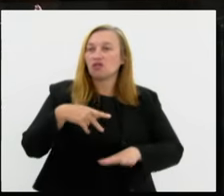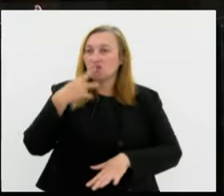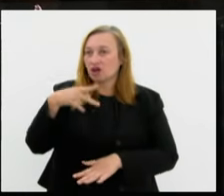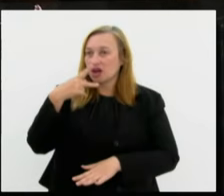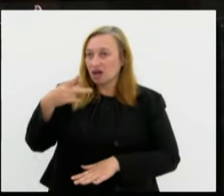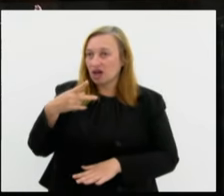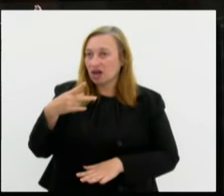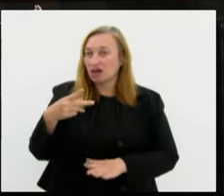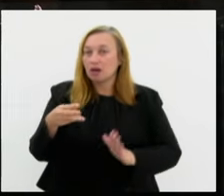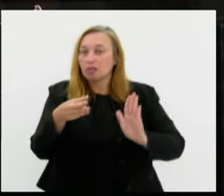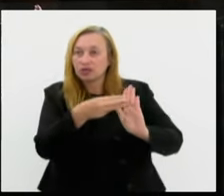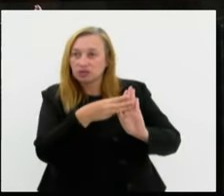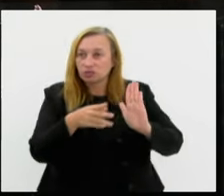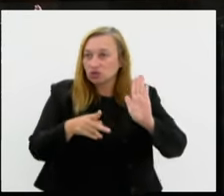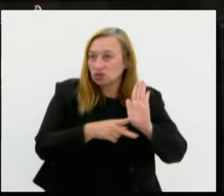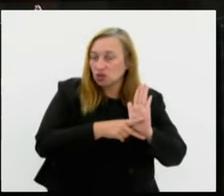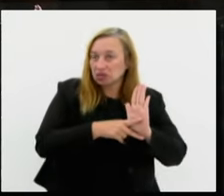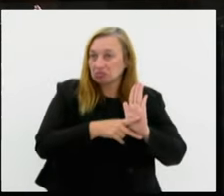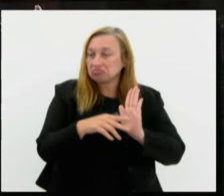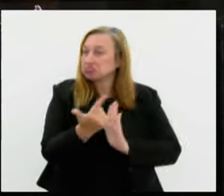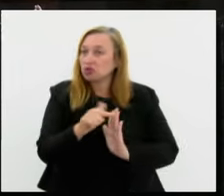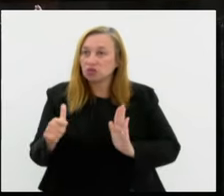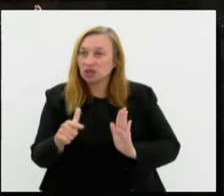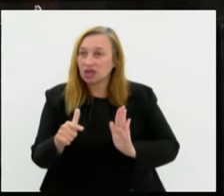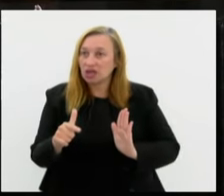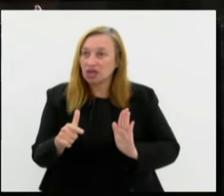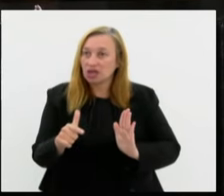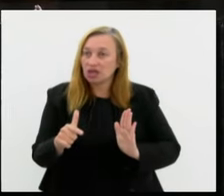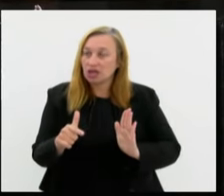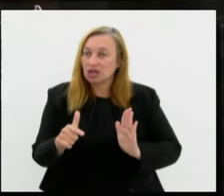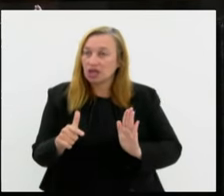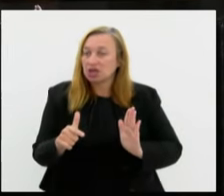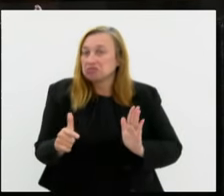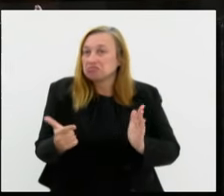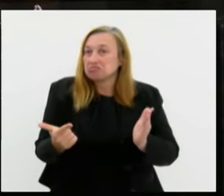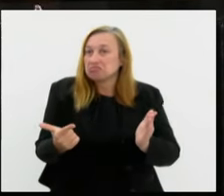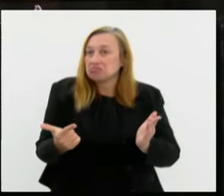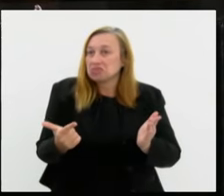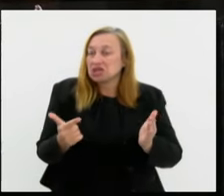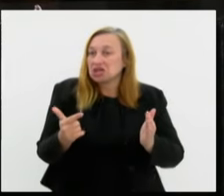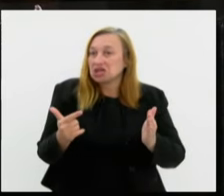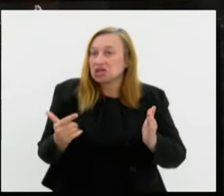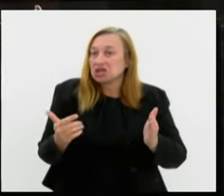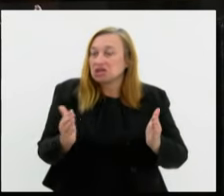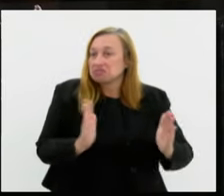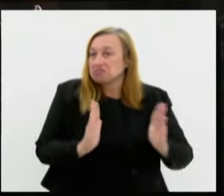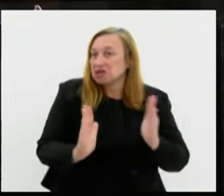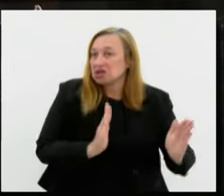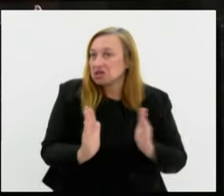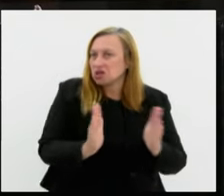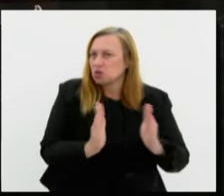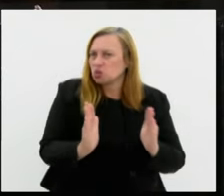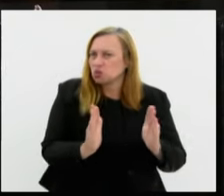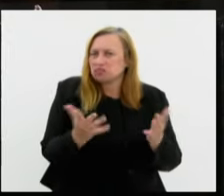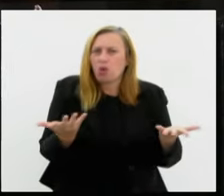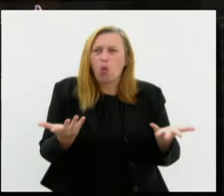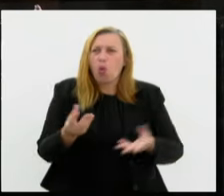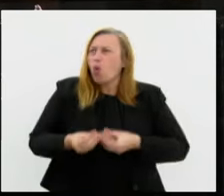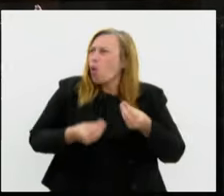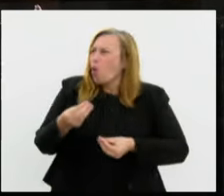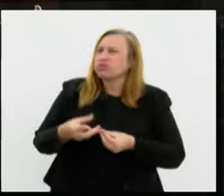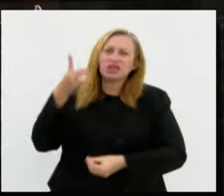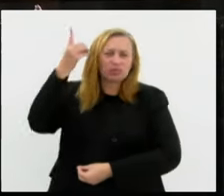sem prazo, na verdade é uma cassação branca. Porque como é que o deputado pode ser deputado se não pode pisar no